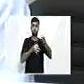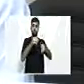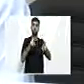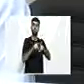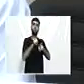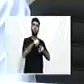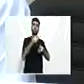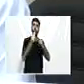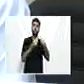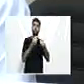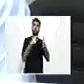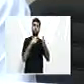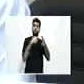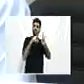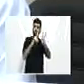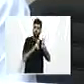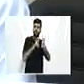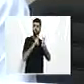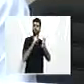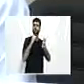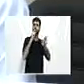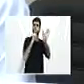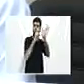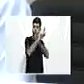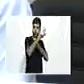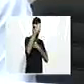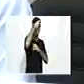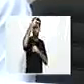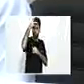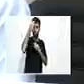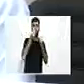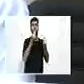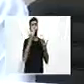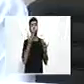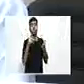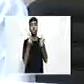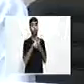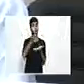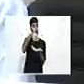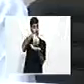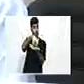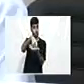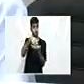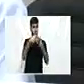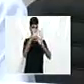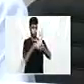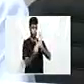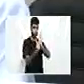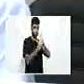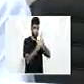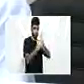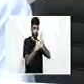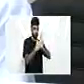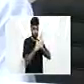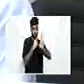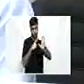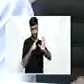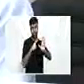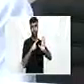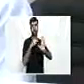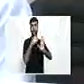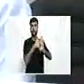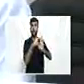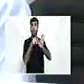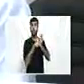ccj fez um questionamento ao executivo sobre uma entidade que estava no projeto que